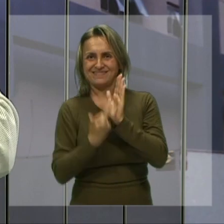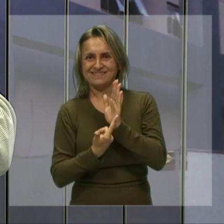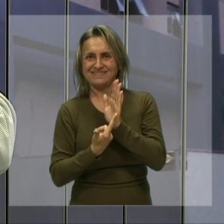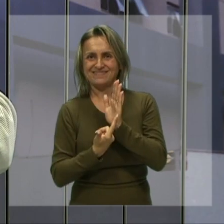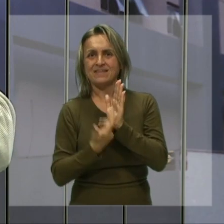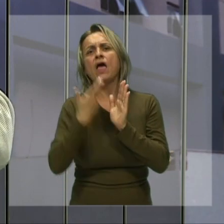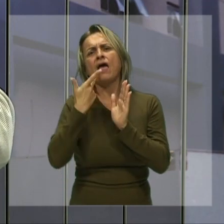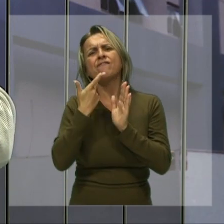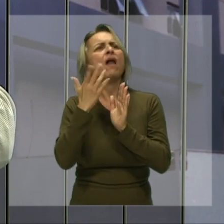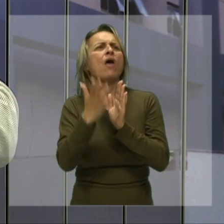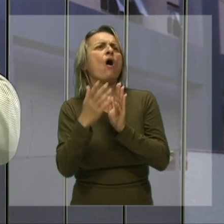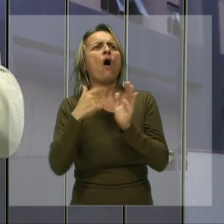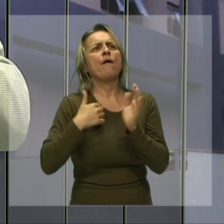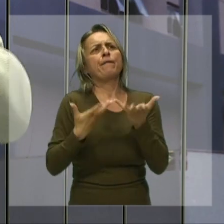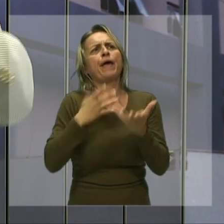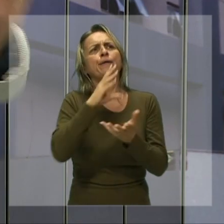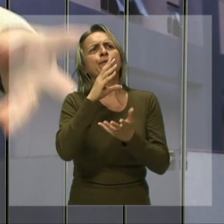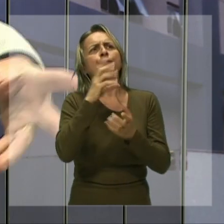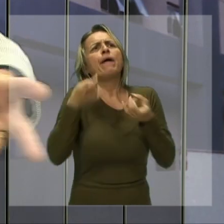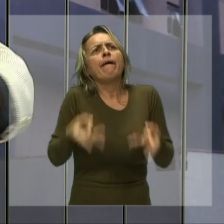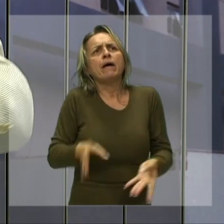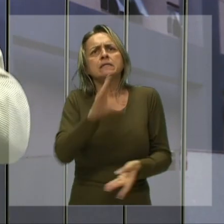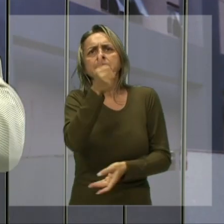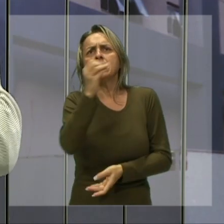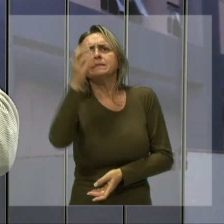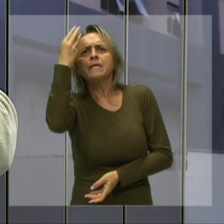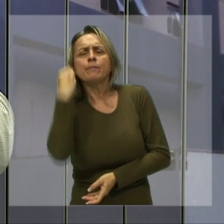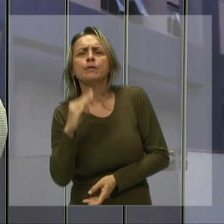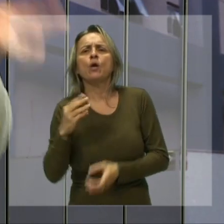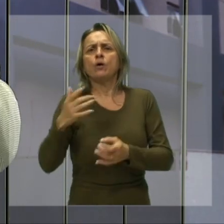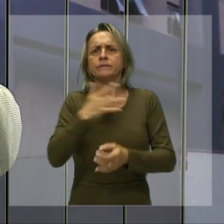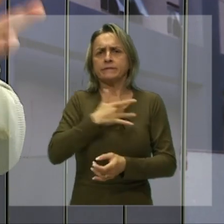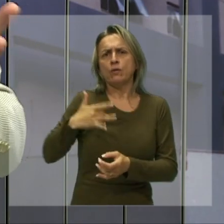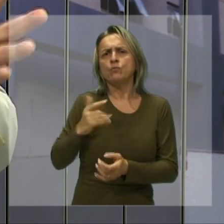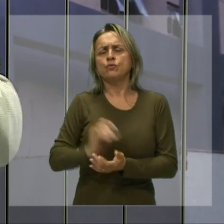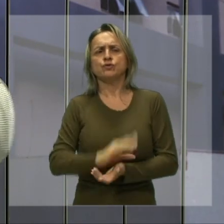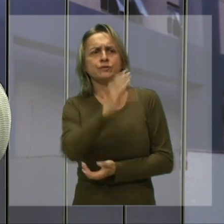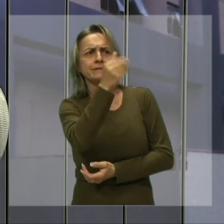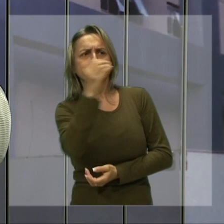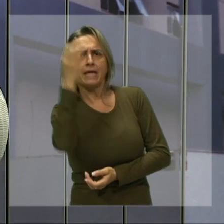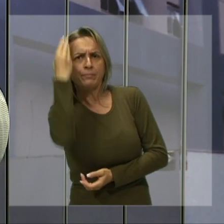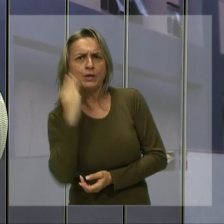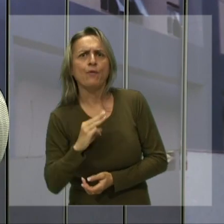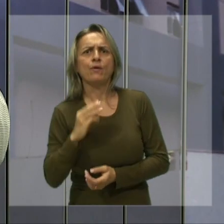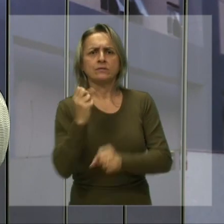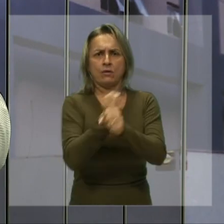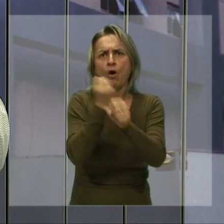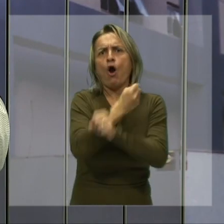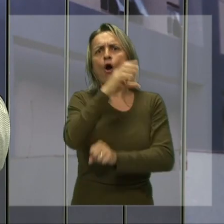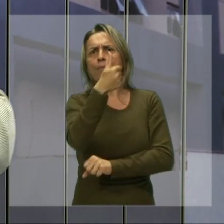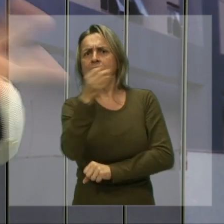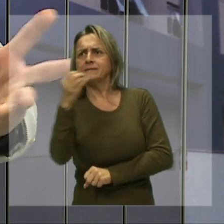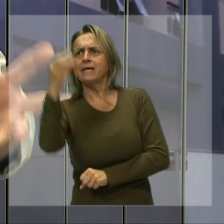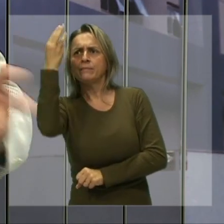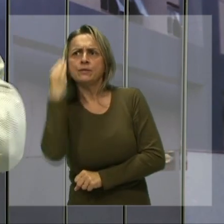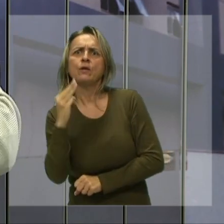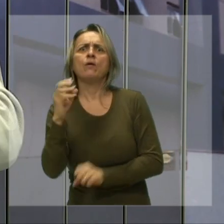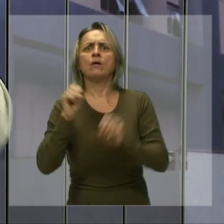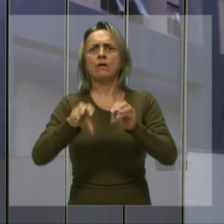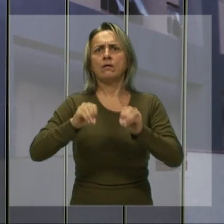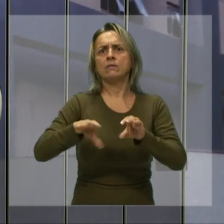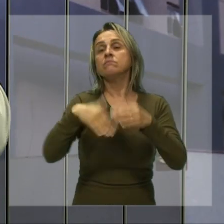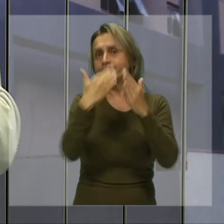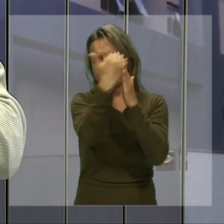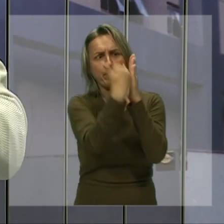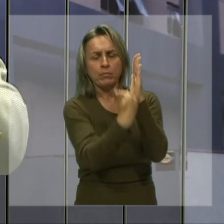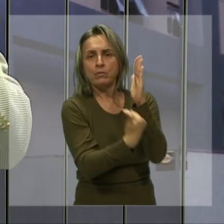educação, eu quero gastar 300 na saúde, eu quero gastar 100 milhões na obra. Ele manda para cá essas ideias dele, né? E aqui os